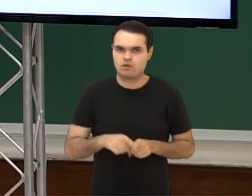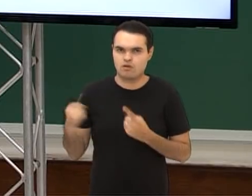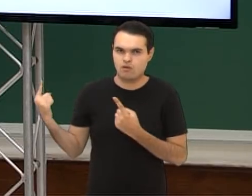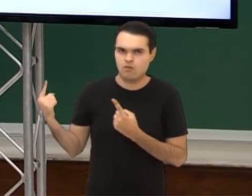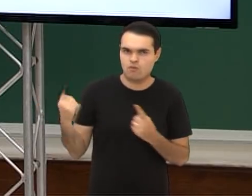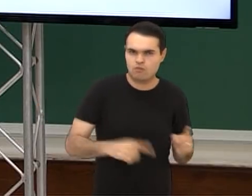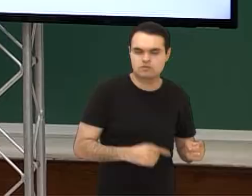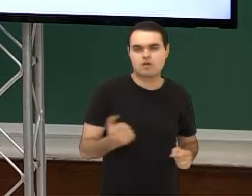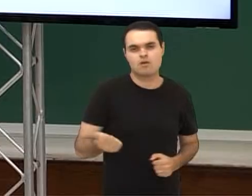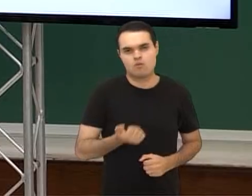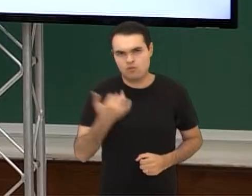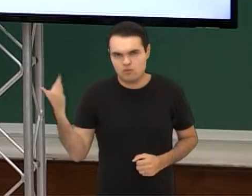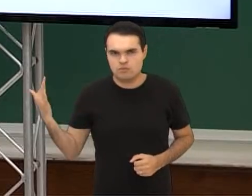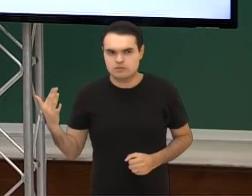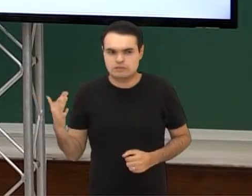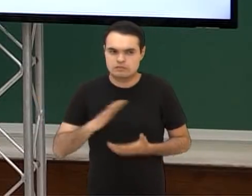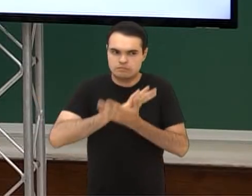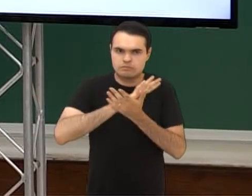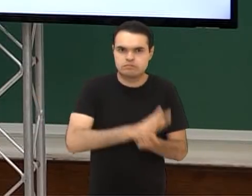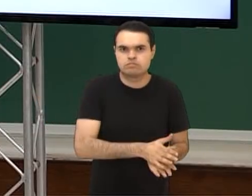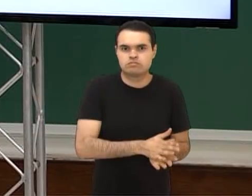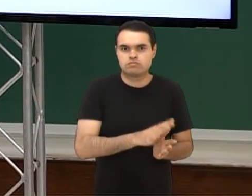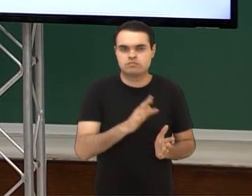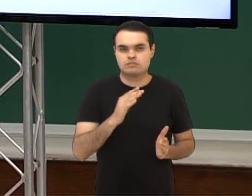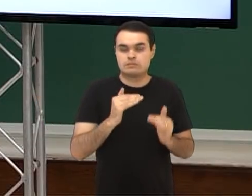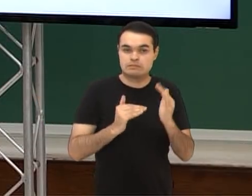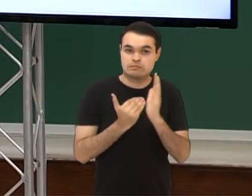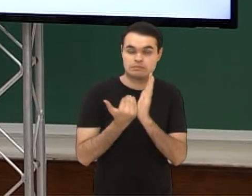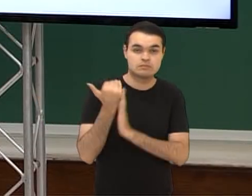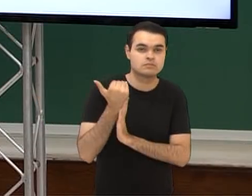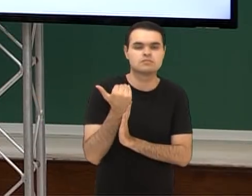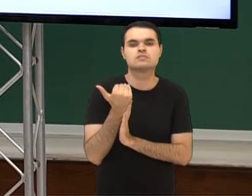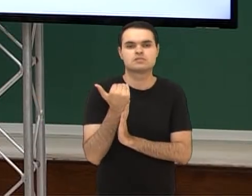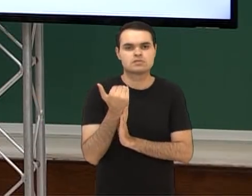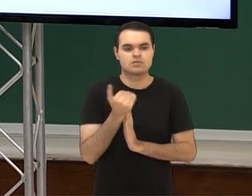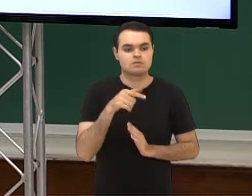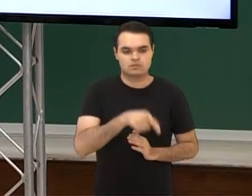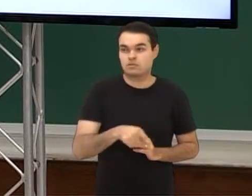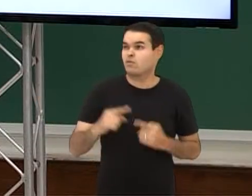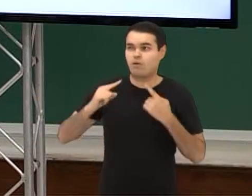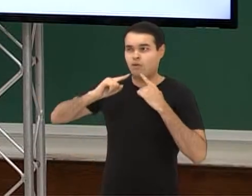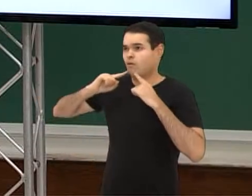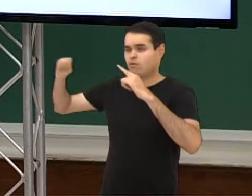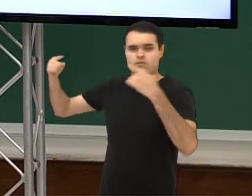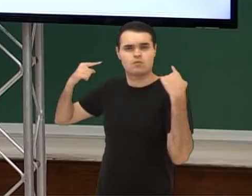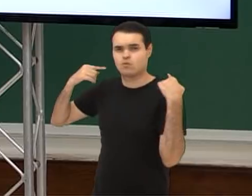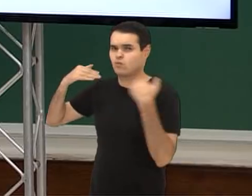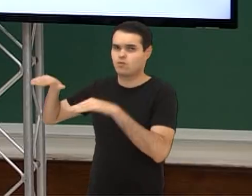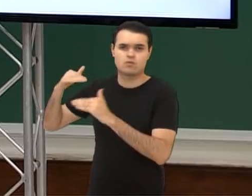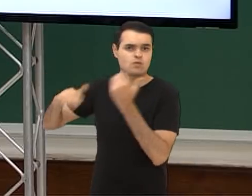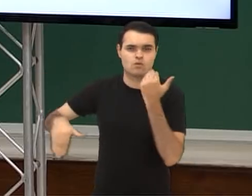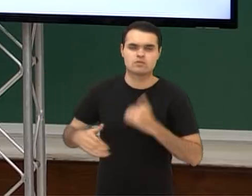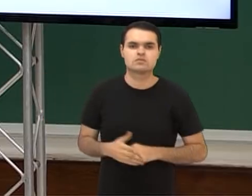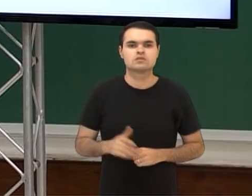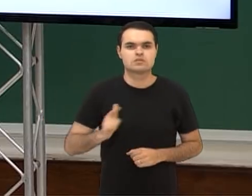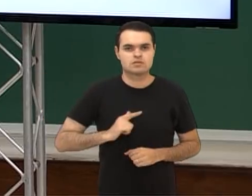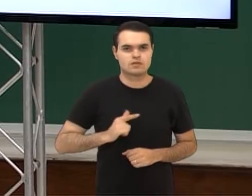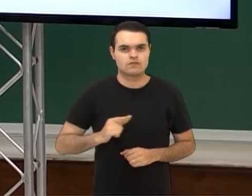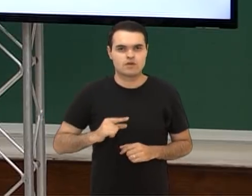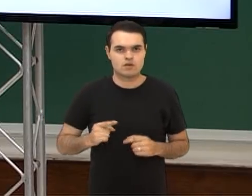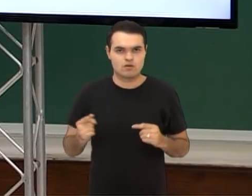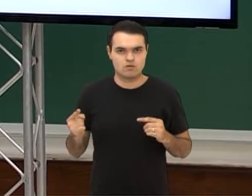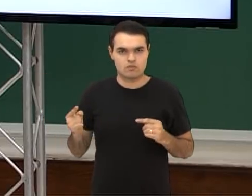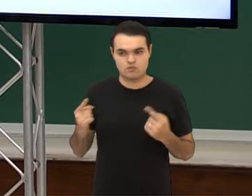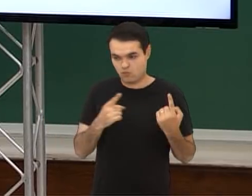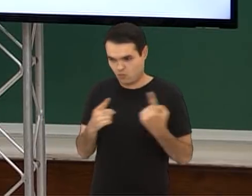com alguma repressão excessiva, então também virou alvo desses protestos. Então, ampliou-se de contrários ao